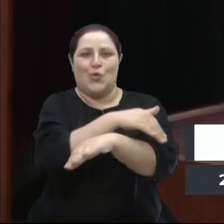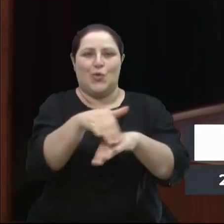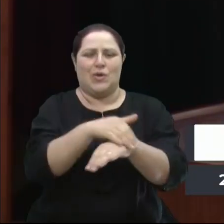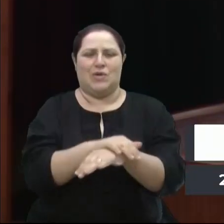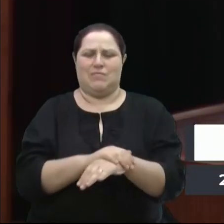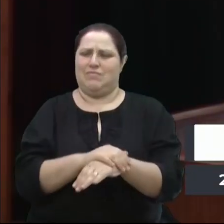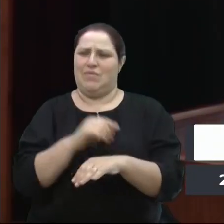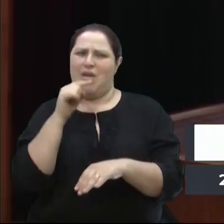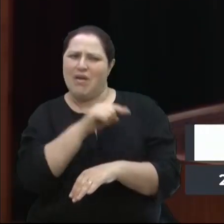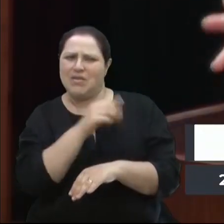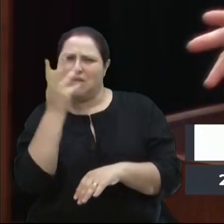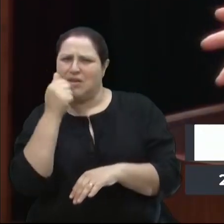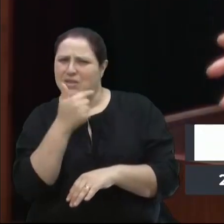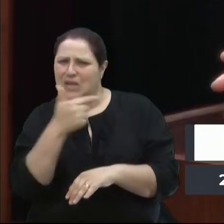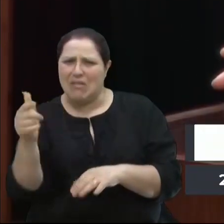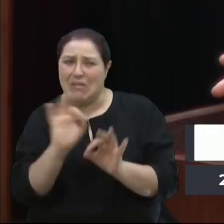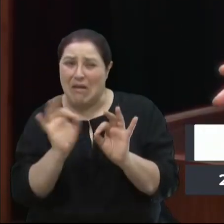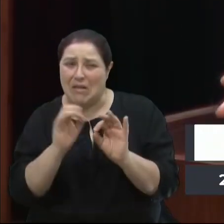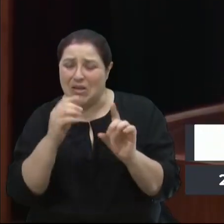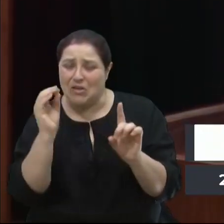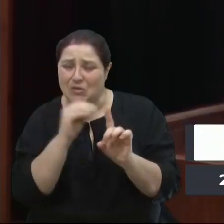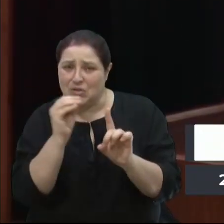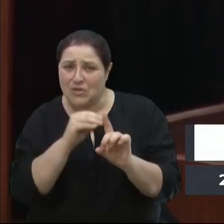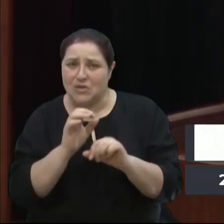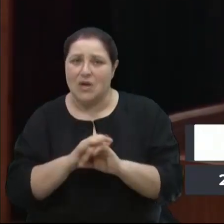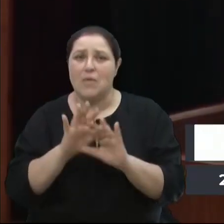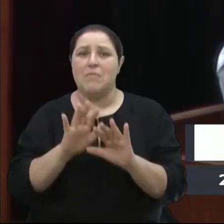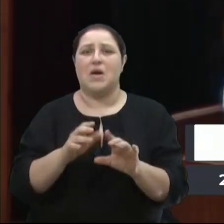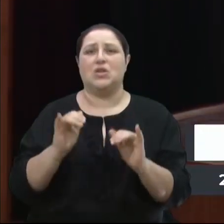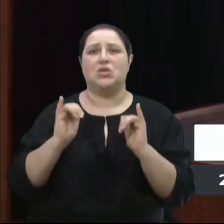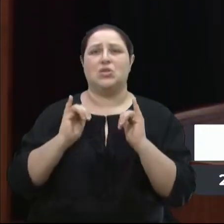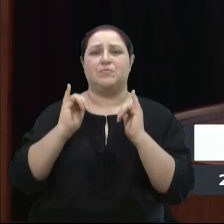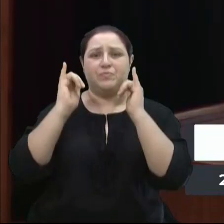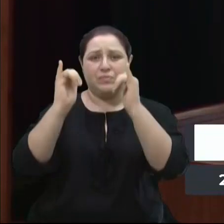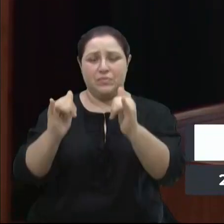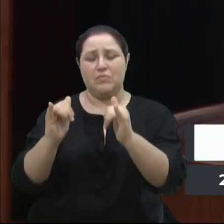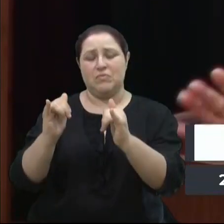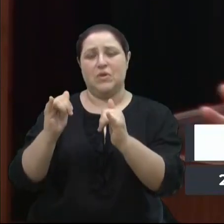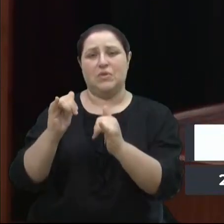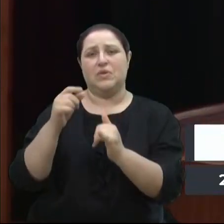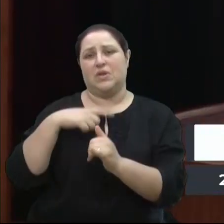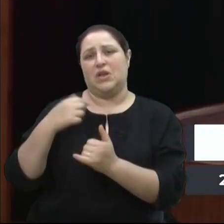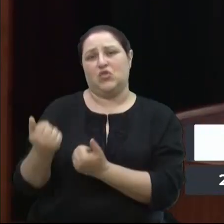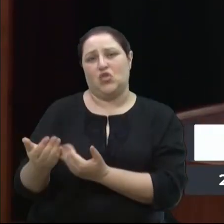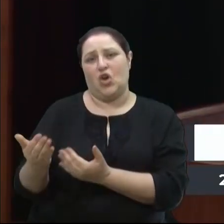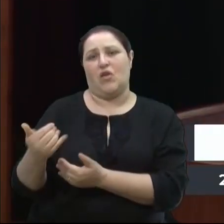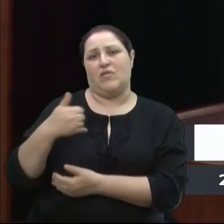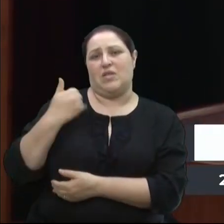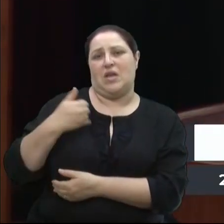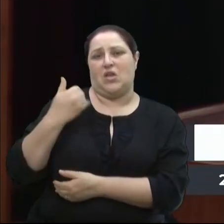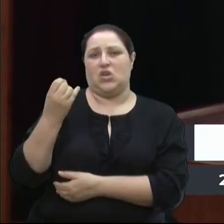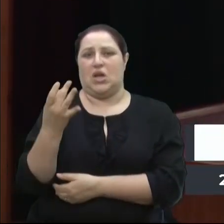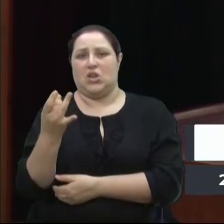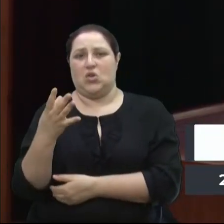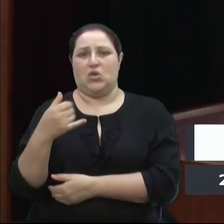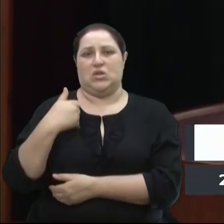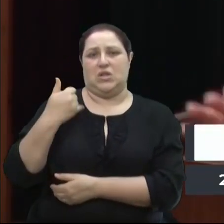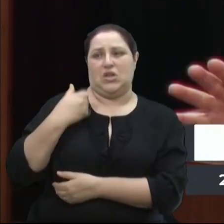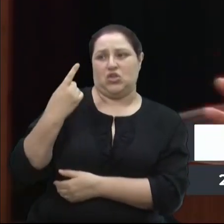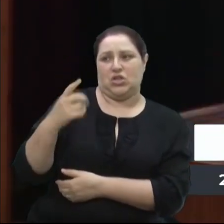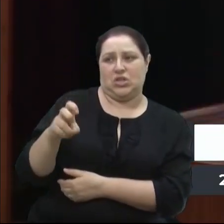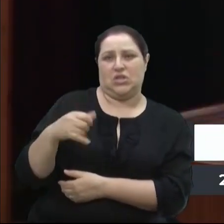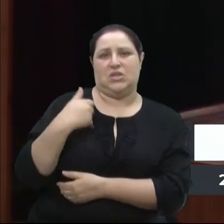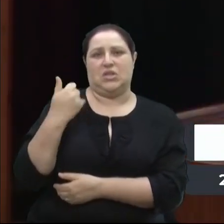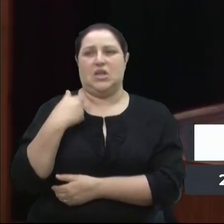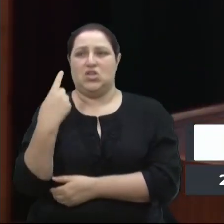vulneráveis. Agora, o ônibus cheio de marmanjo de 14, 15, 16 anos, esses aí são vulneráveis. Então, eu